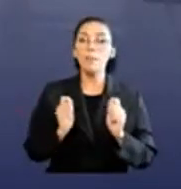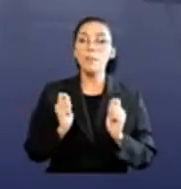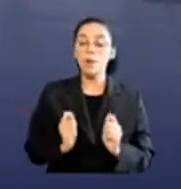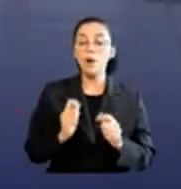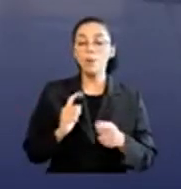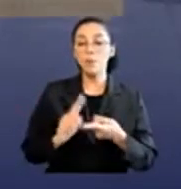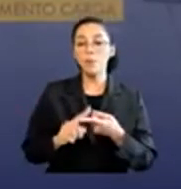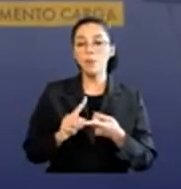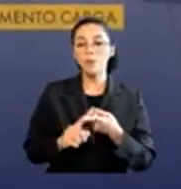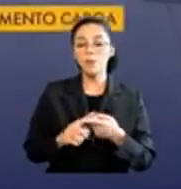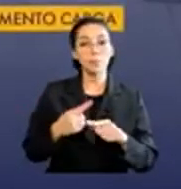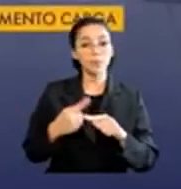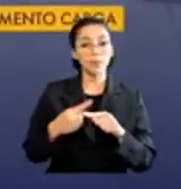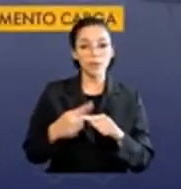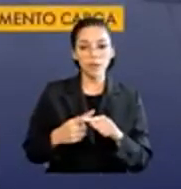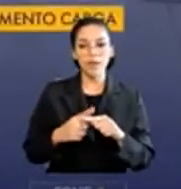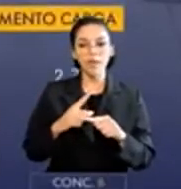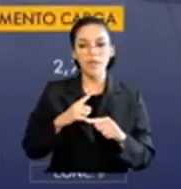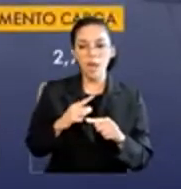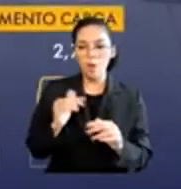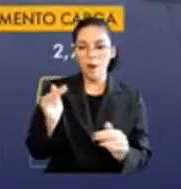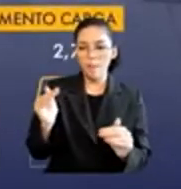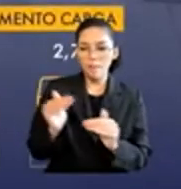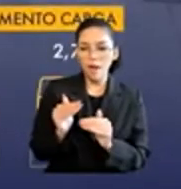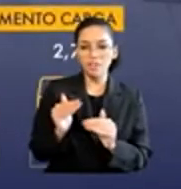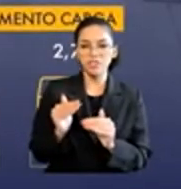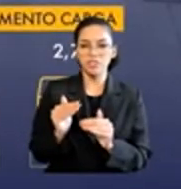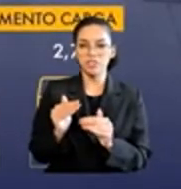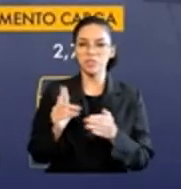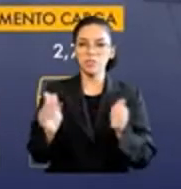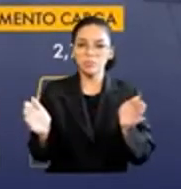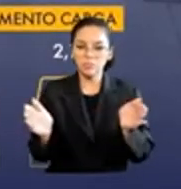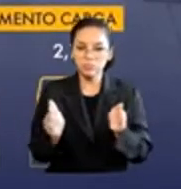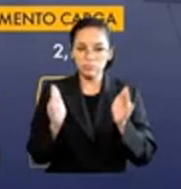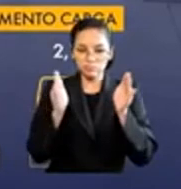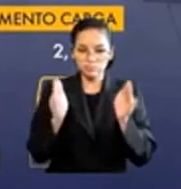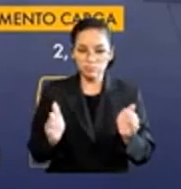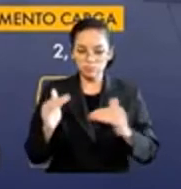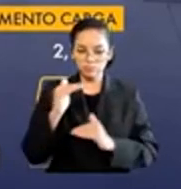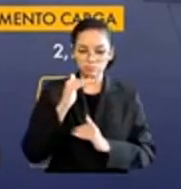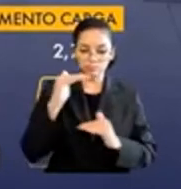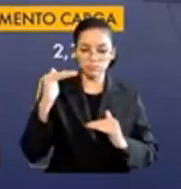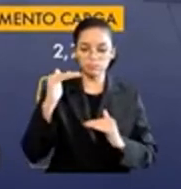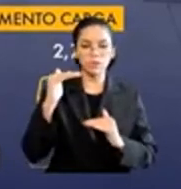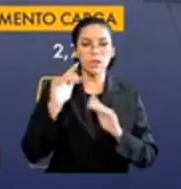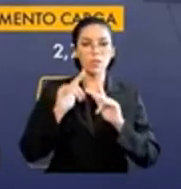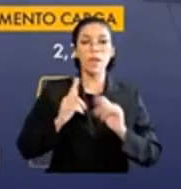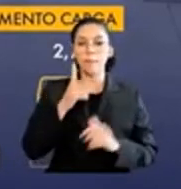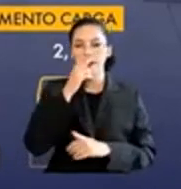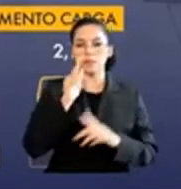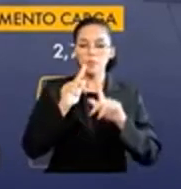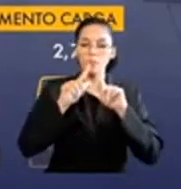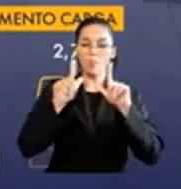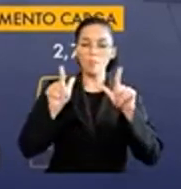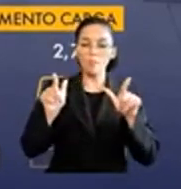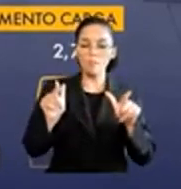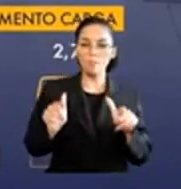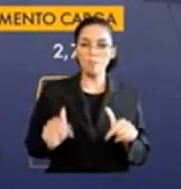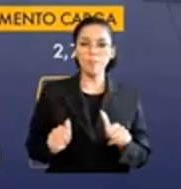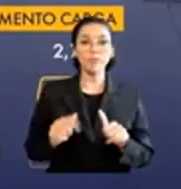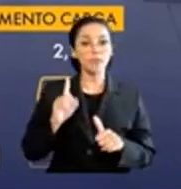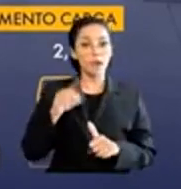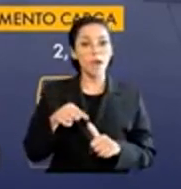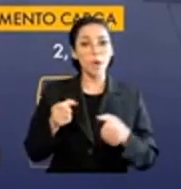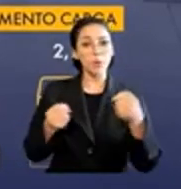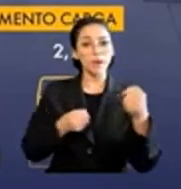uma baixa intrusão de caixa de rodas. E tem mais, mesmo sendo um veículo urbano de carga, com